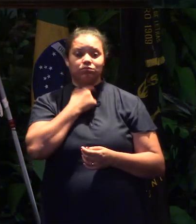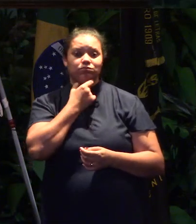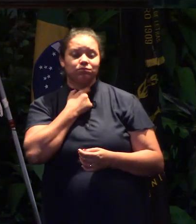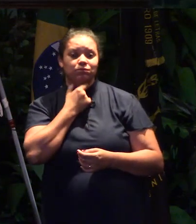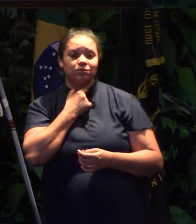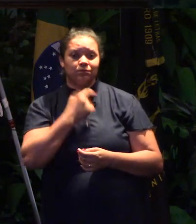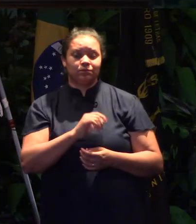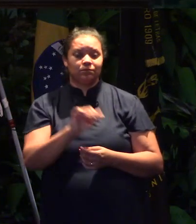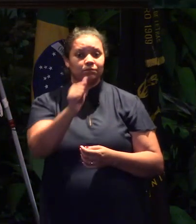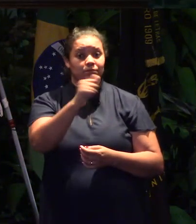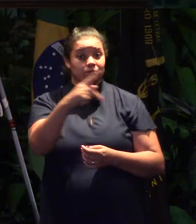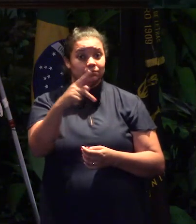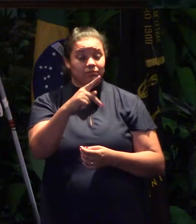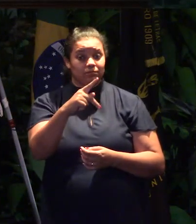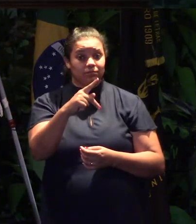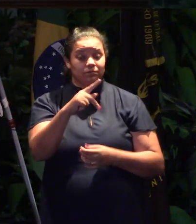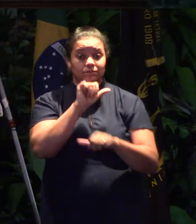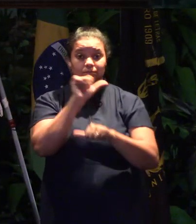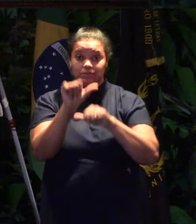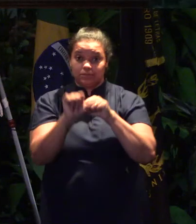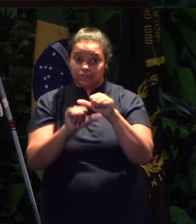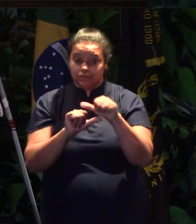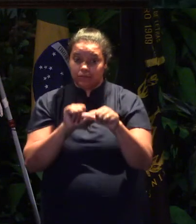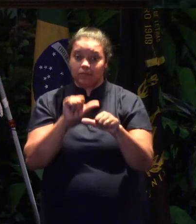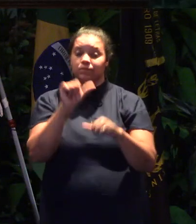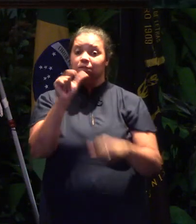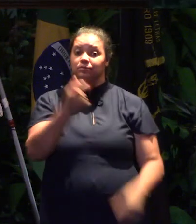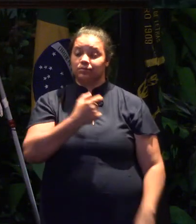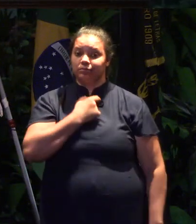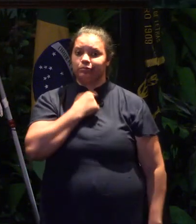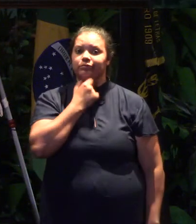Reader é um aplicativo que transforma em áudio, né, tudo